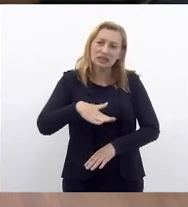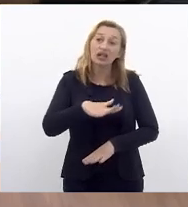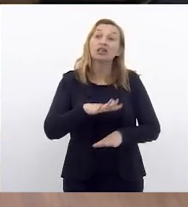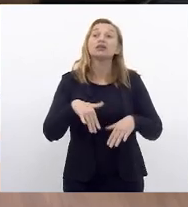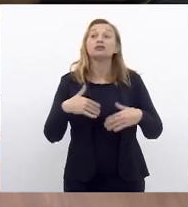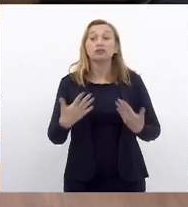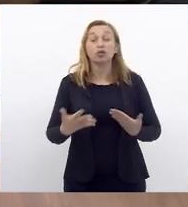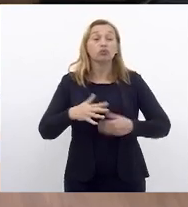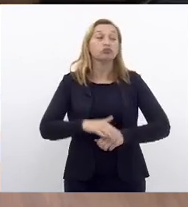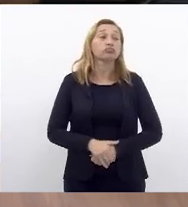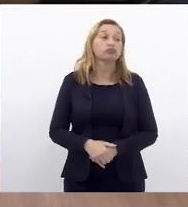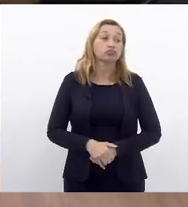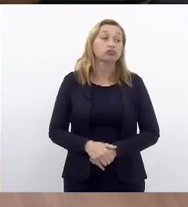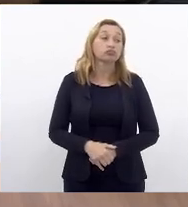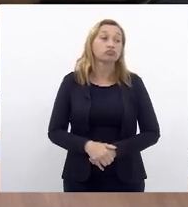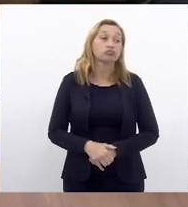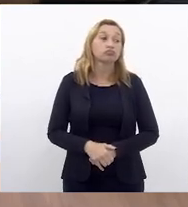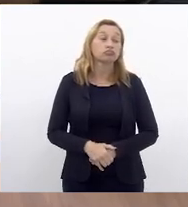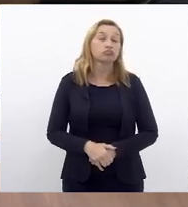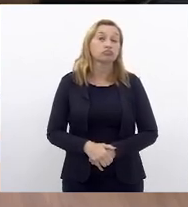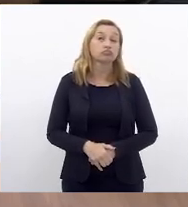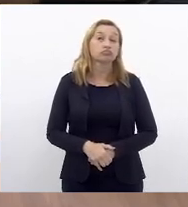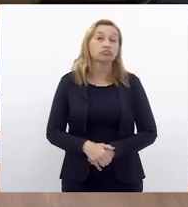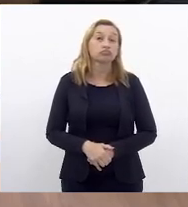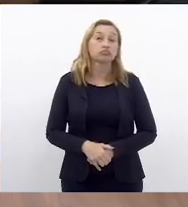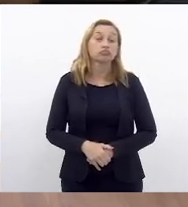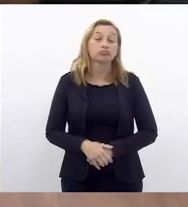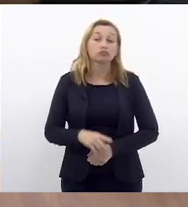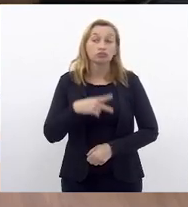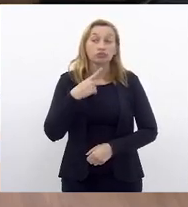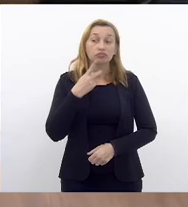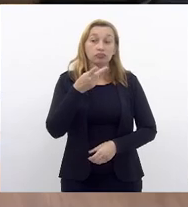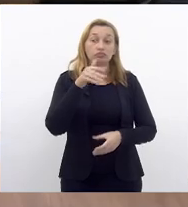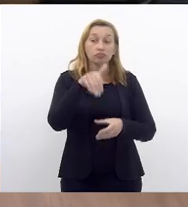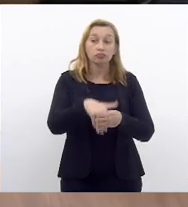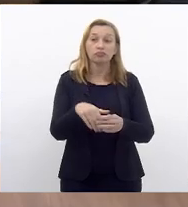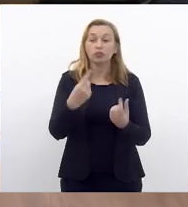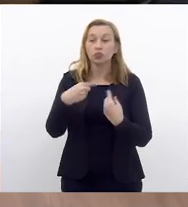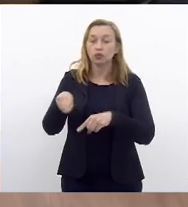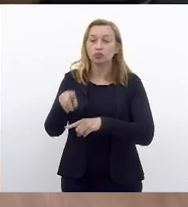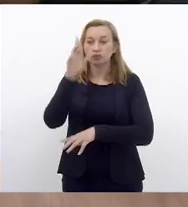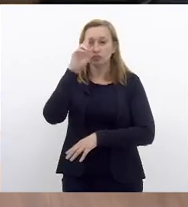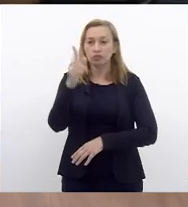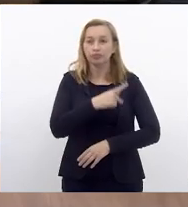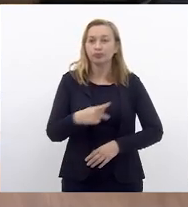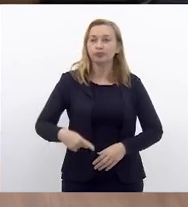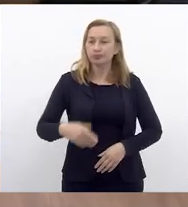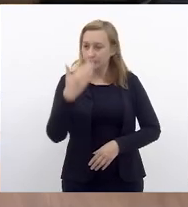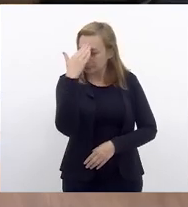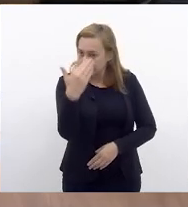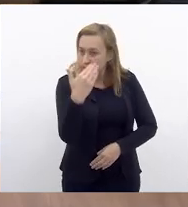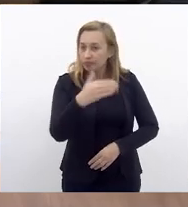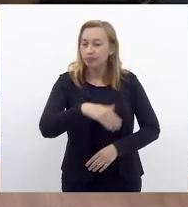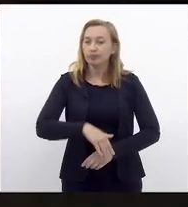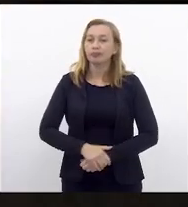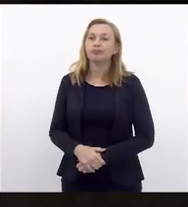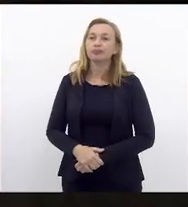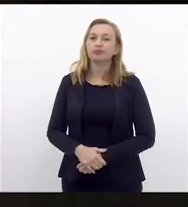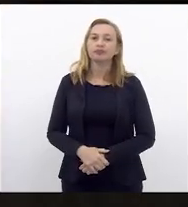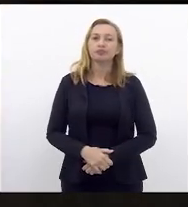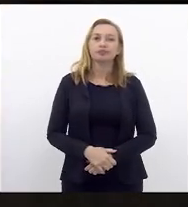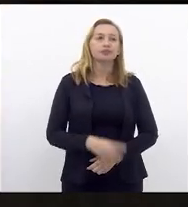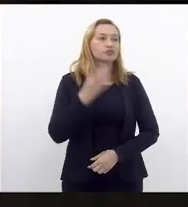Portanto, queria consignar aqui o meu voto contrário, presidente. Muito obrigada. Voto contrário